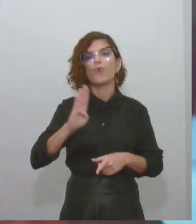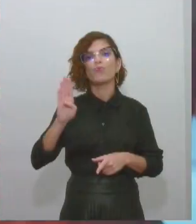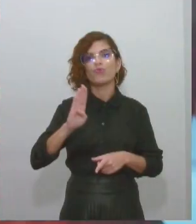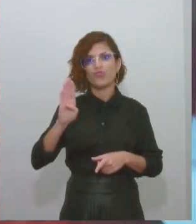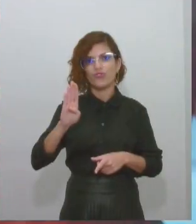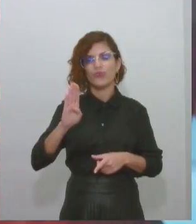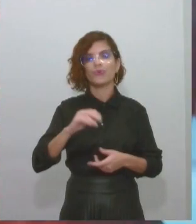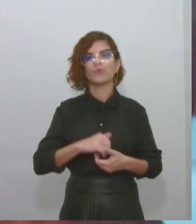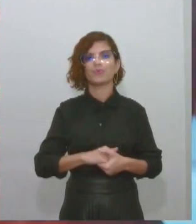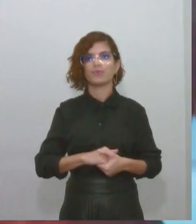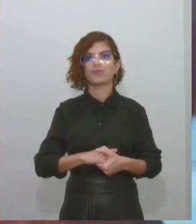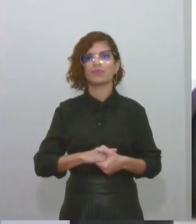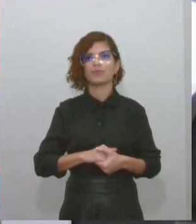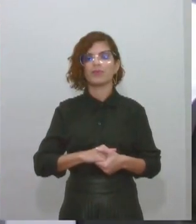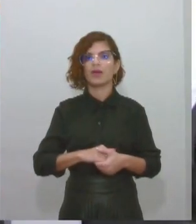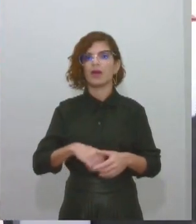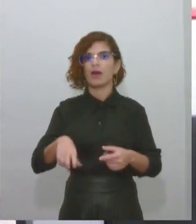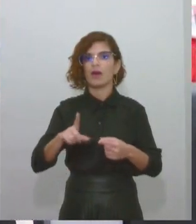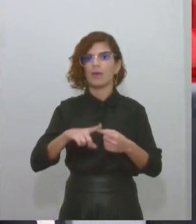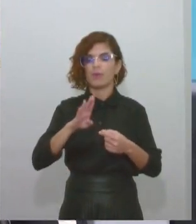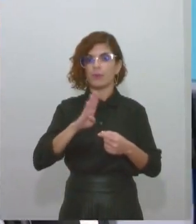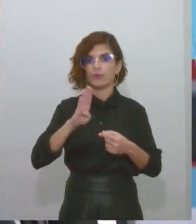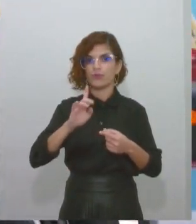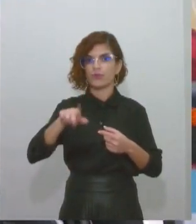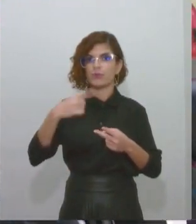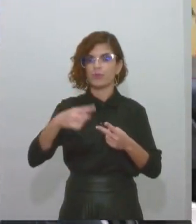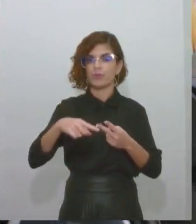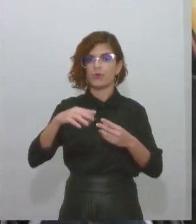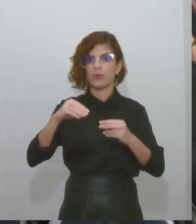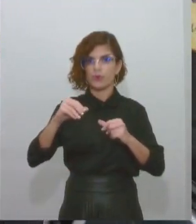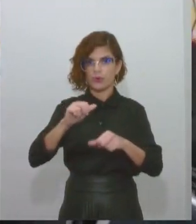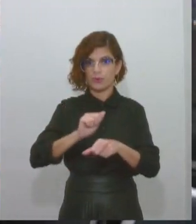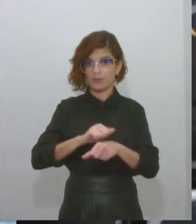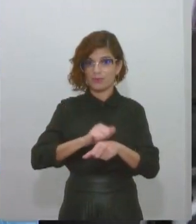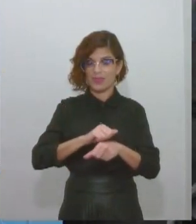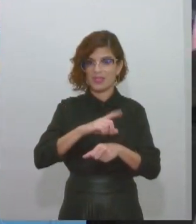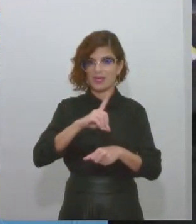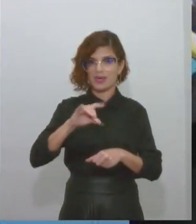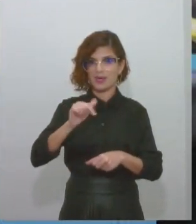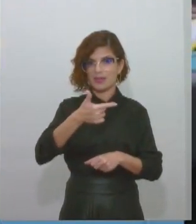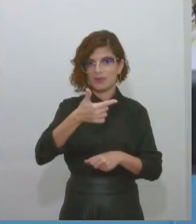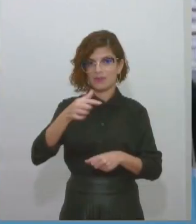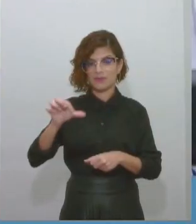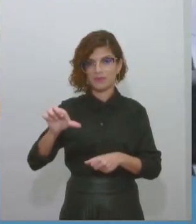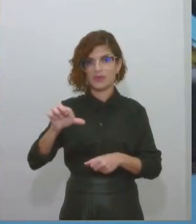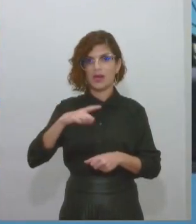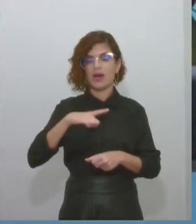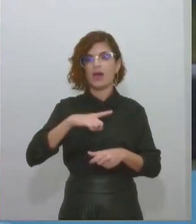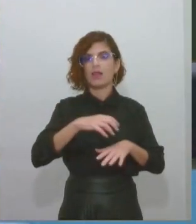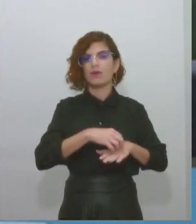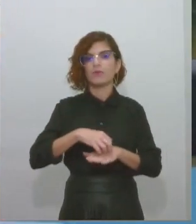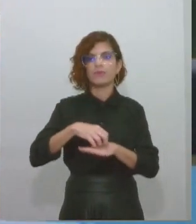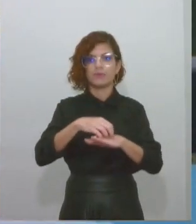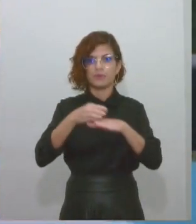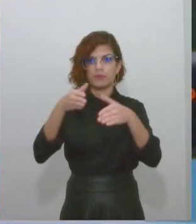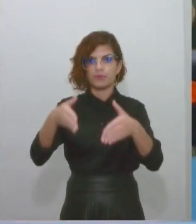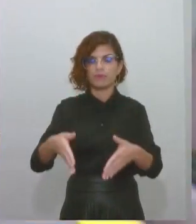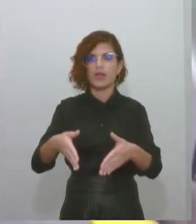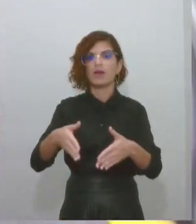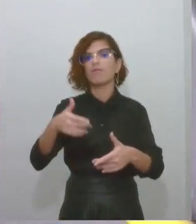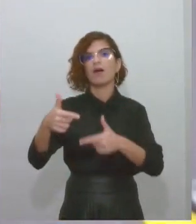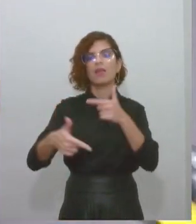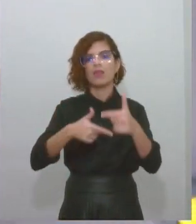Santa Maria no dia 29. Então, a gente já vai estar levando, né, as nossas ações juntamente com a nossa van que chegou, que vai